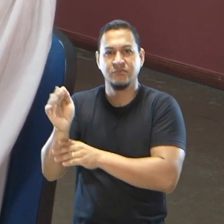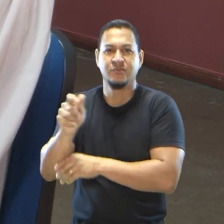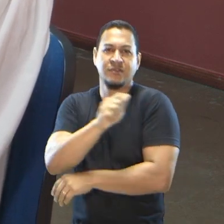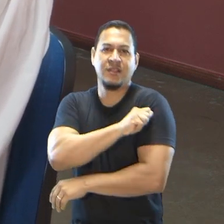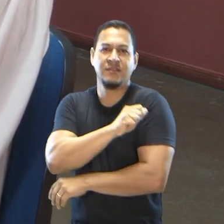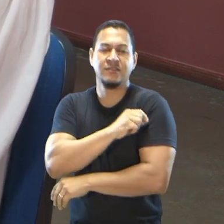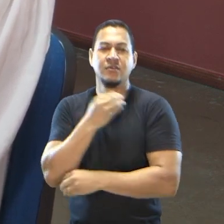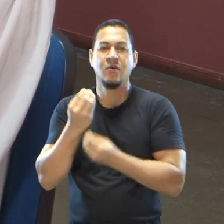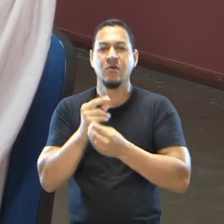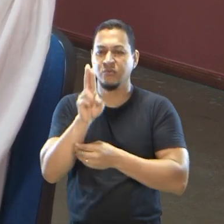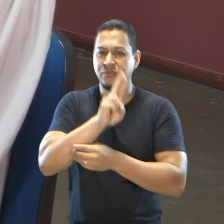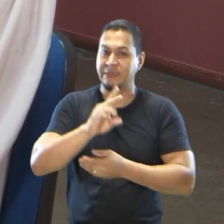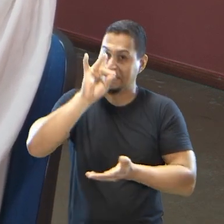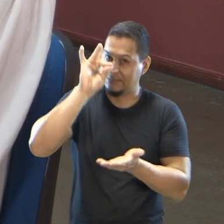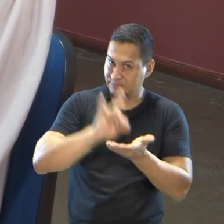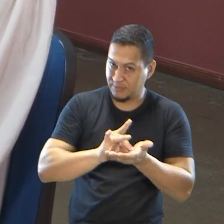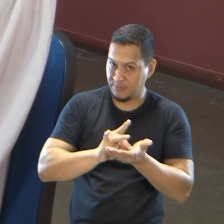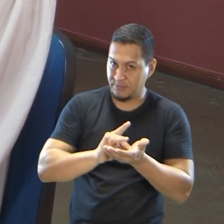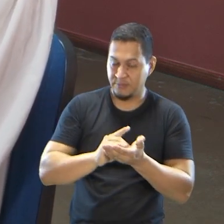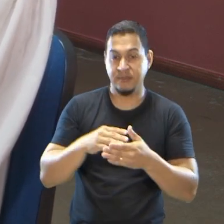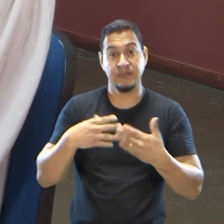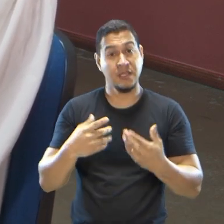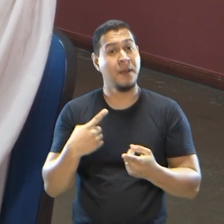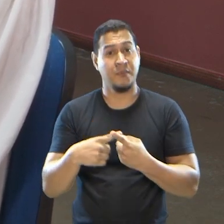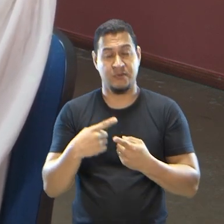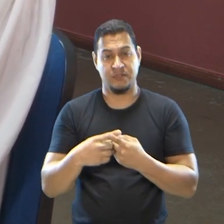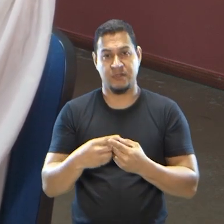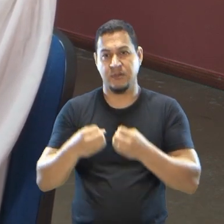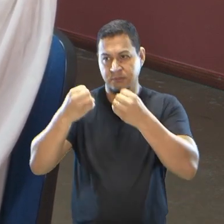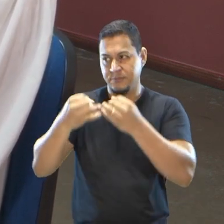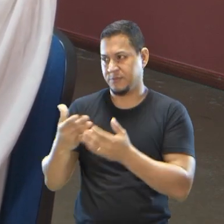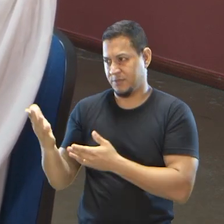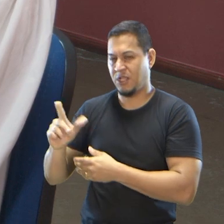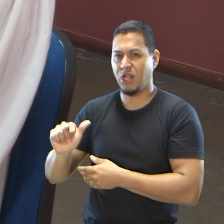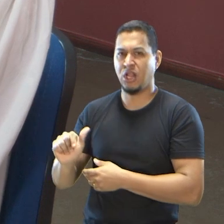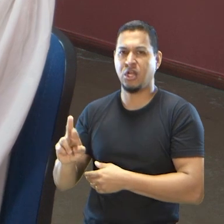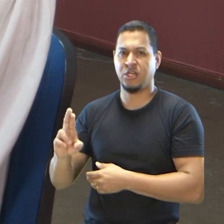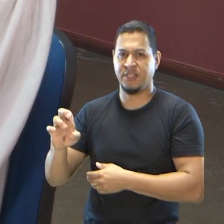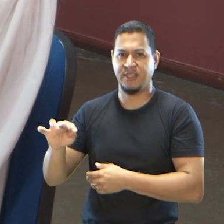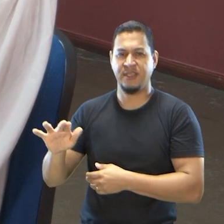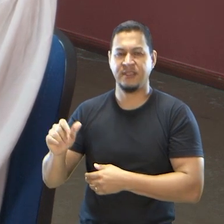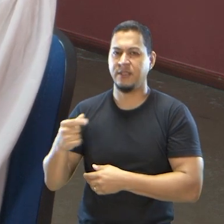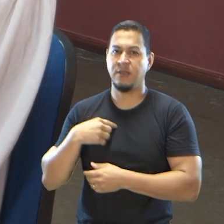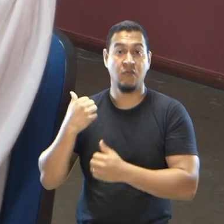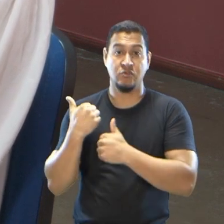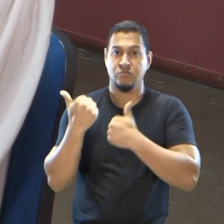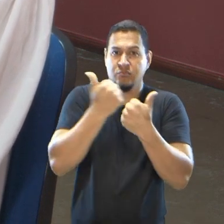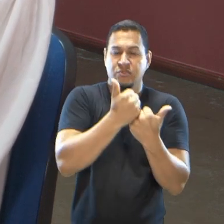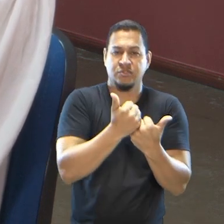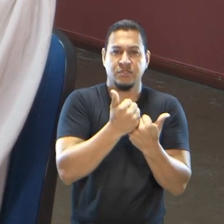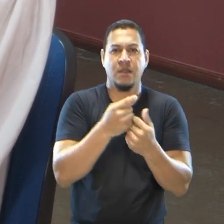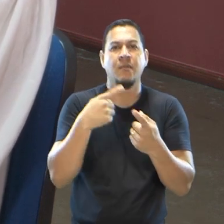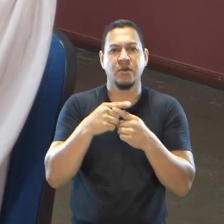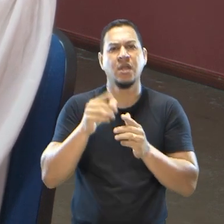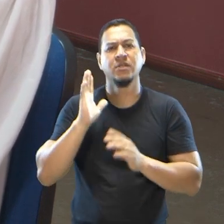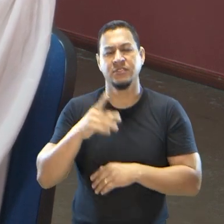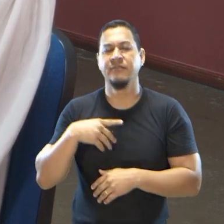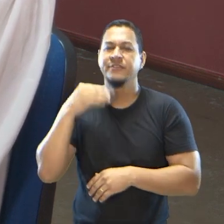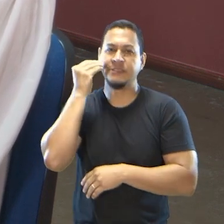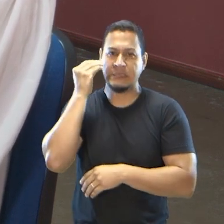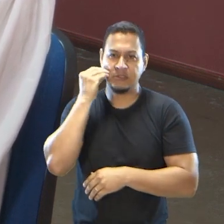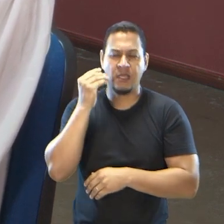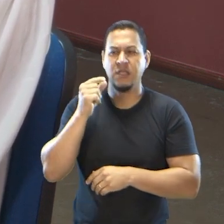nossos alunos como utilizar da forma correta. Porque, como a Lorena falou, realmente não vai substituir, porque eu já